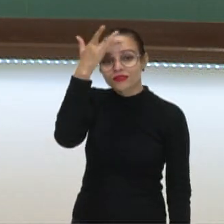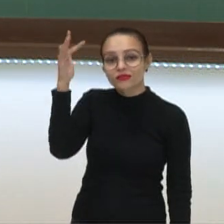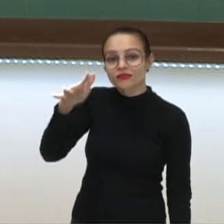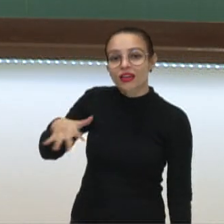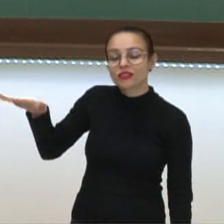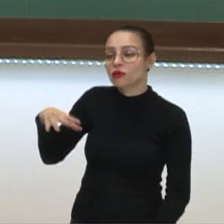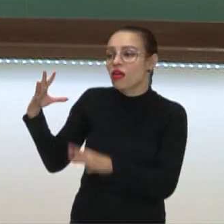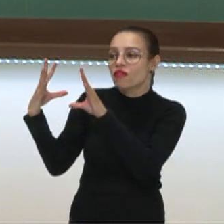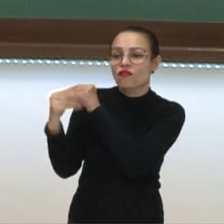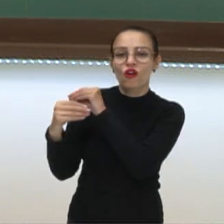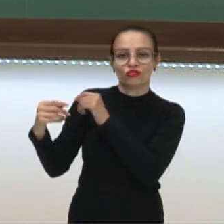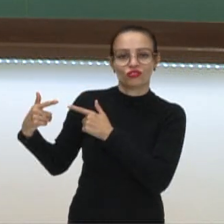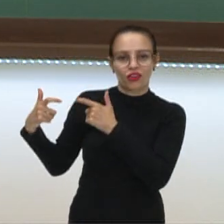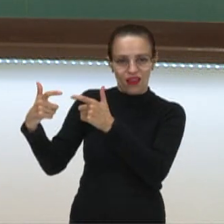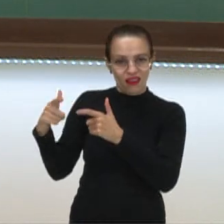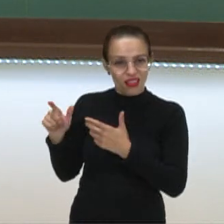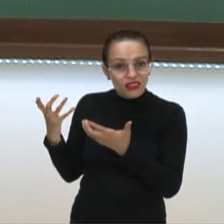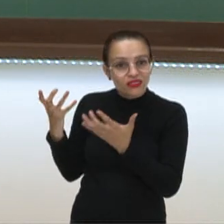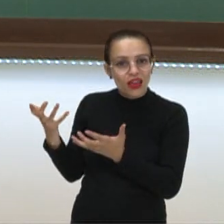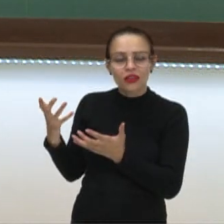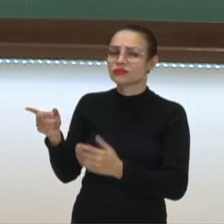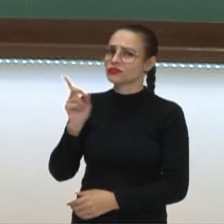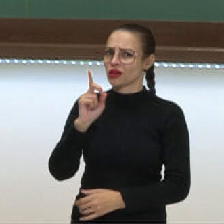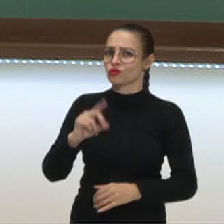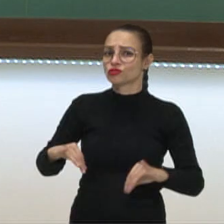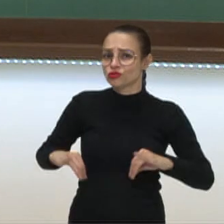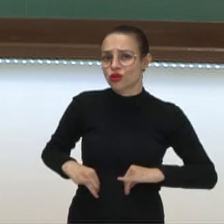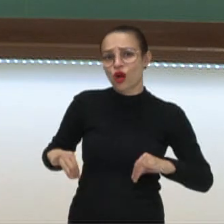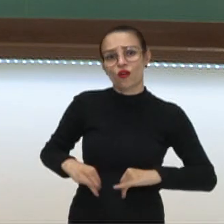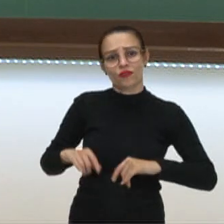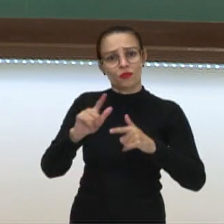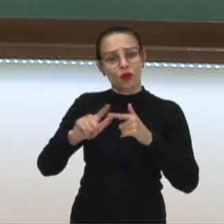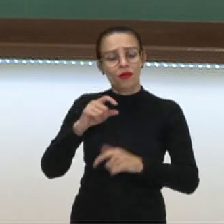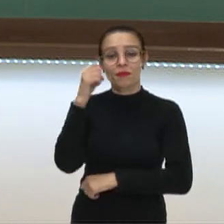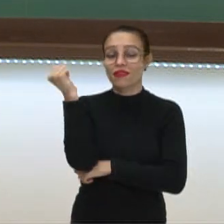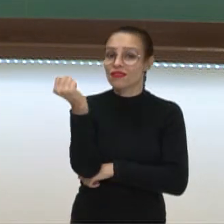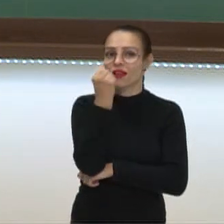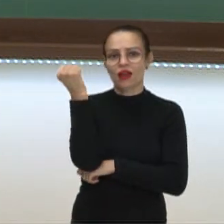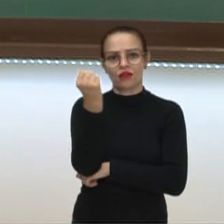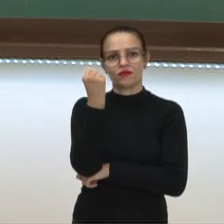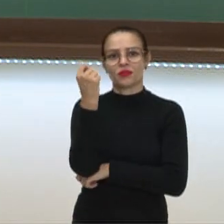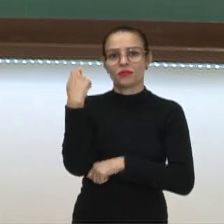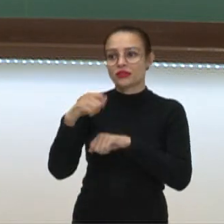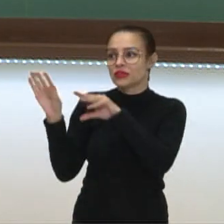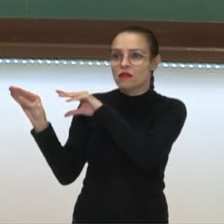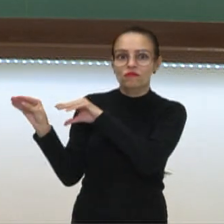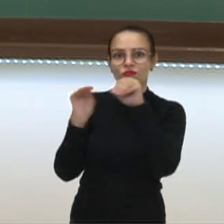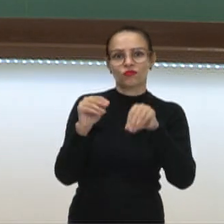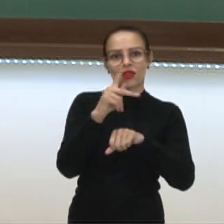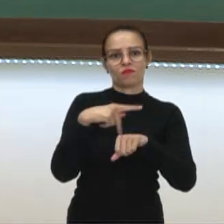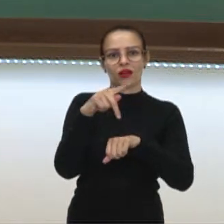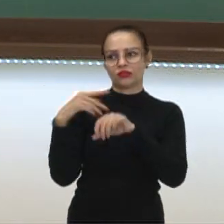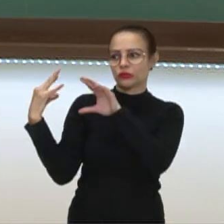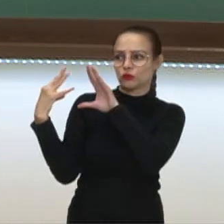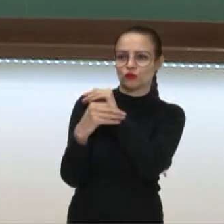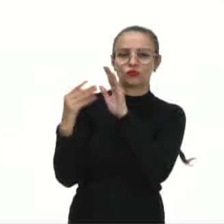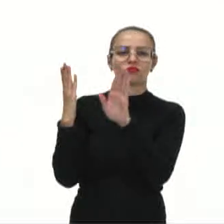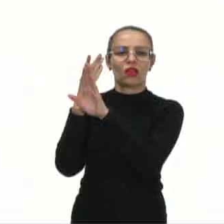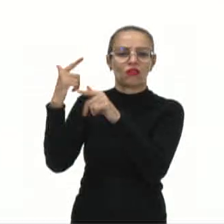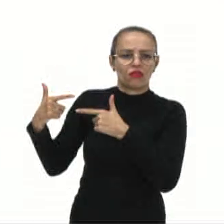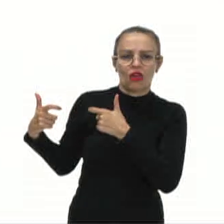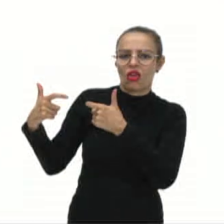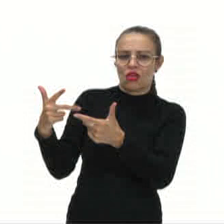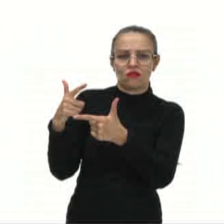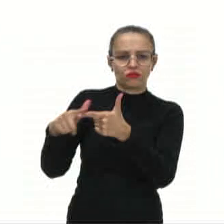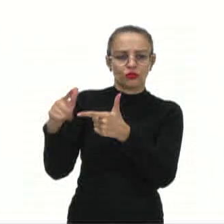refugiados. Ninguém é refugiado porque quer, as pessoas sofreram um problema grave, tiveram que se refugiar em algum lugar. Então, a necessidade